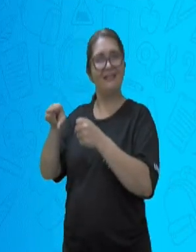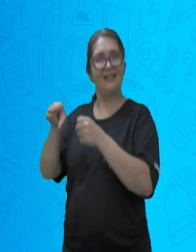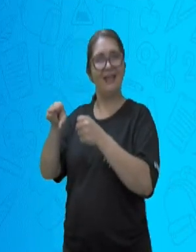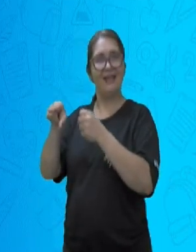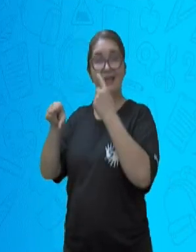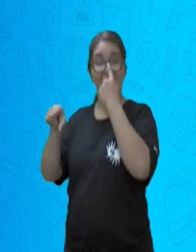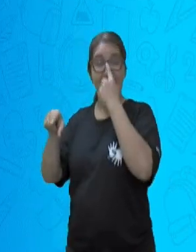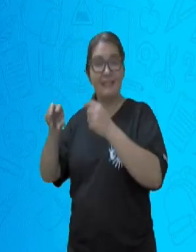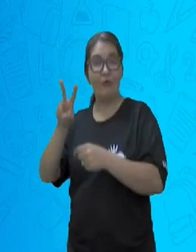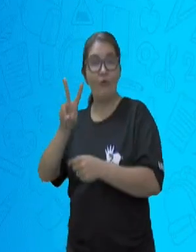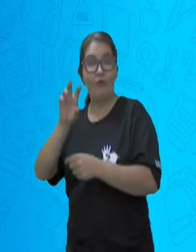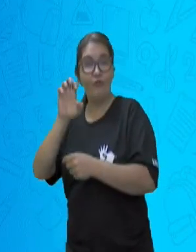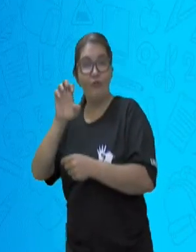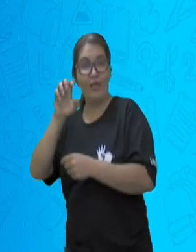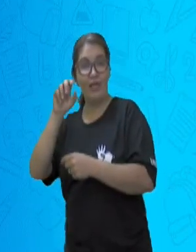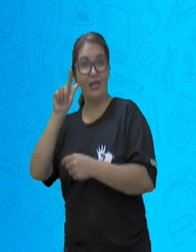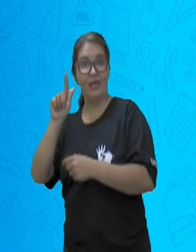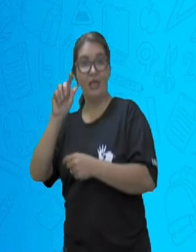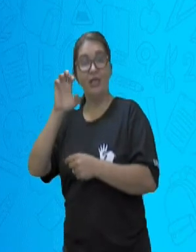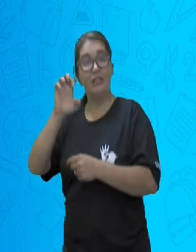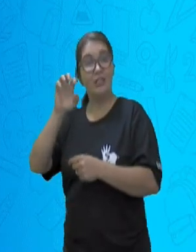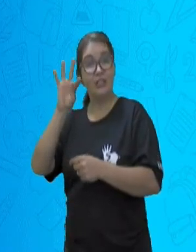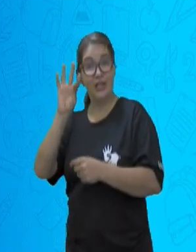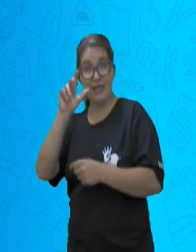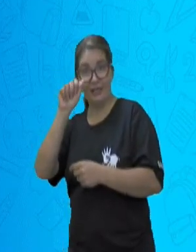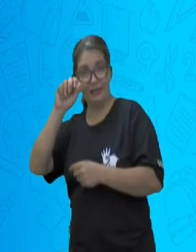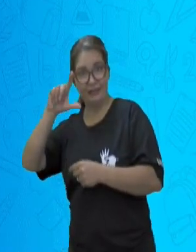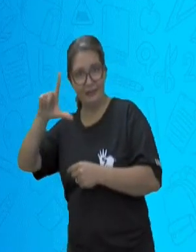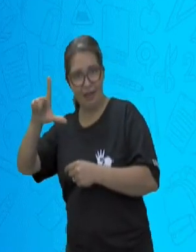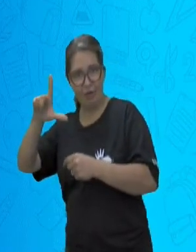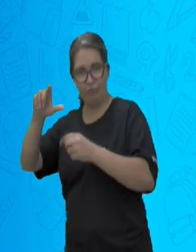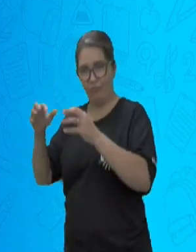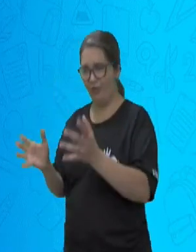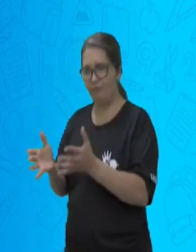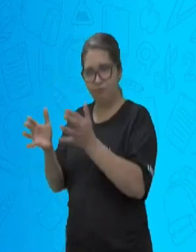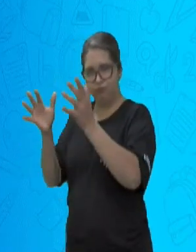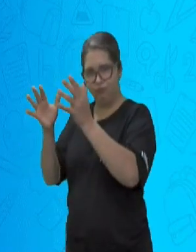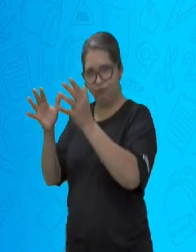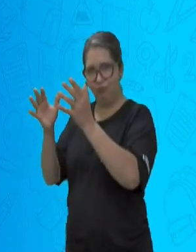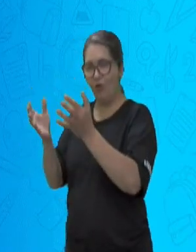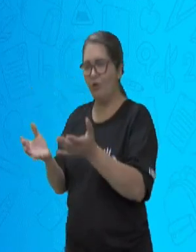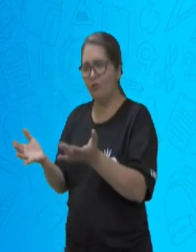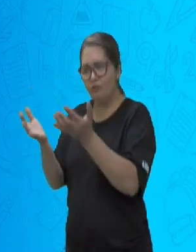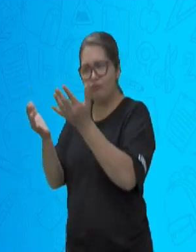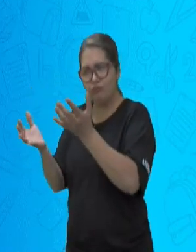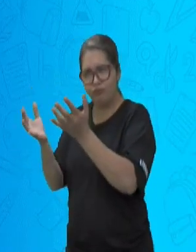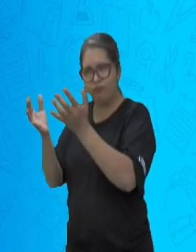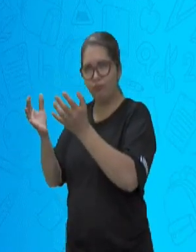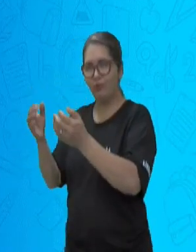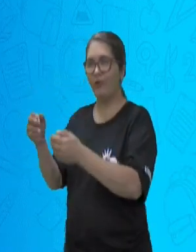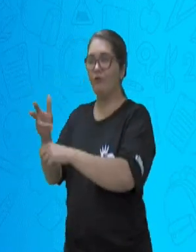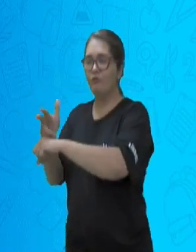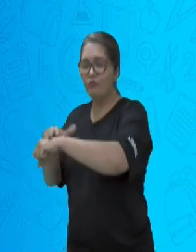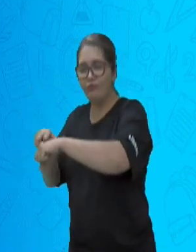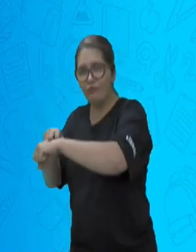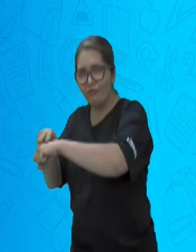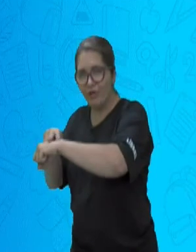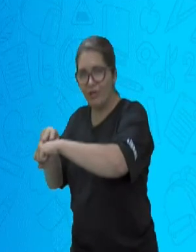tem diferença dos alimentos de origem animal. Então, vamos passar agora para os alimentos de